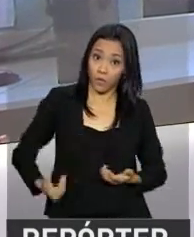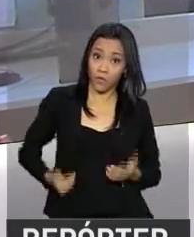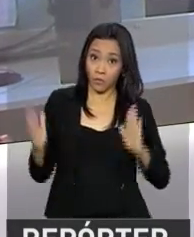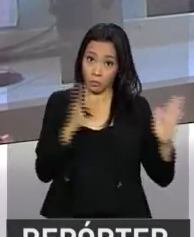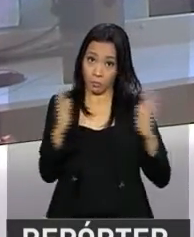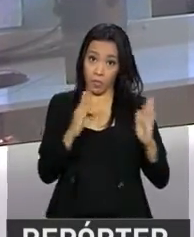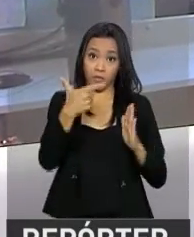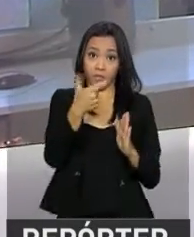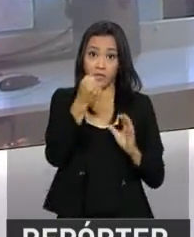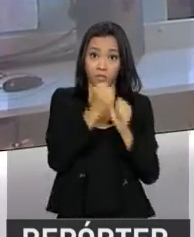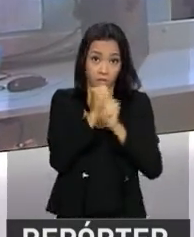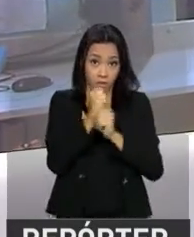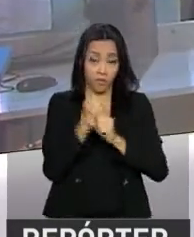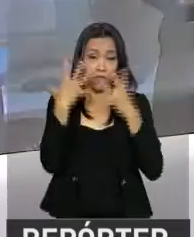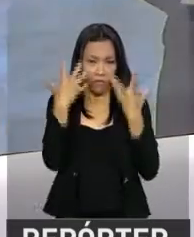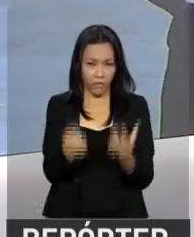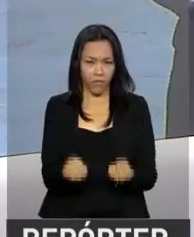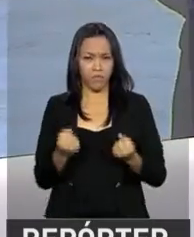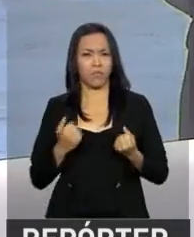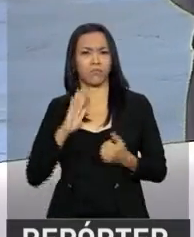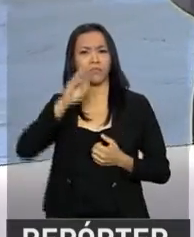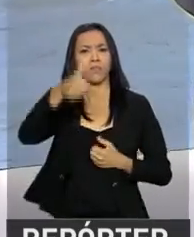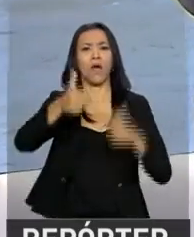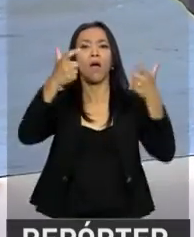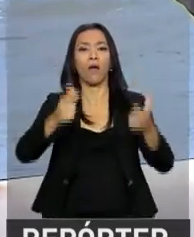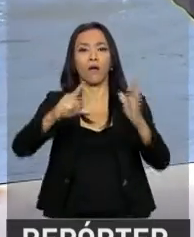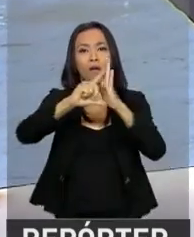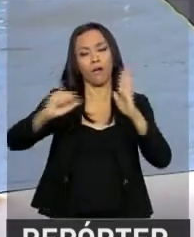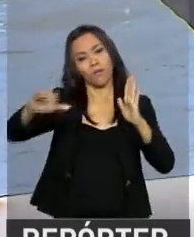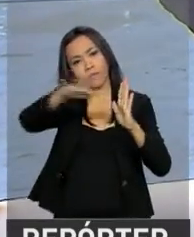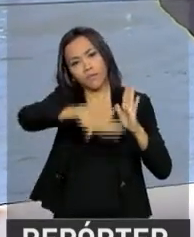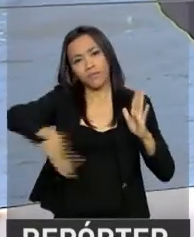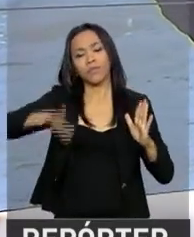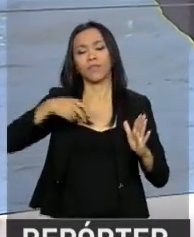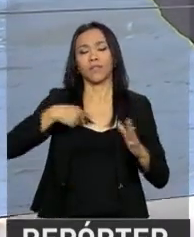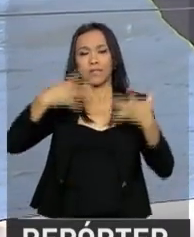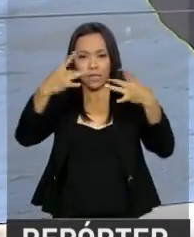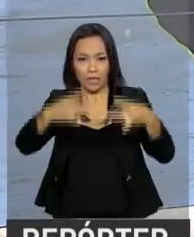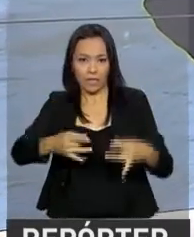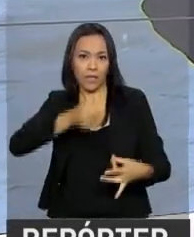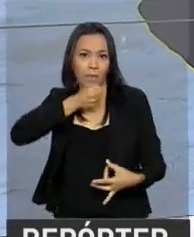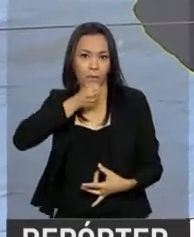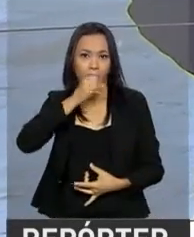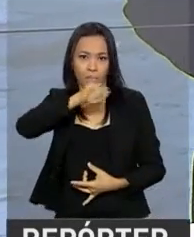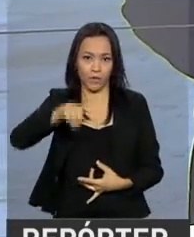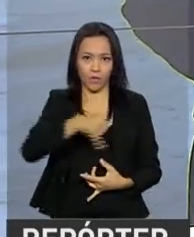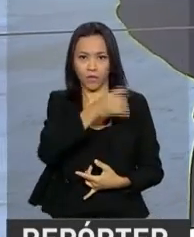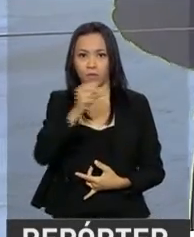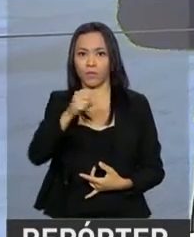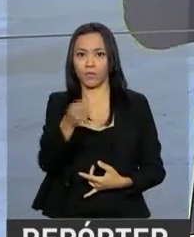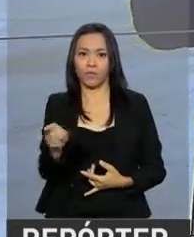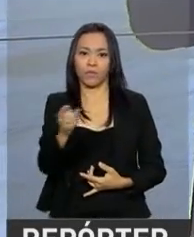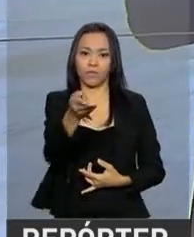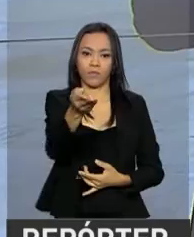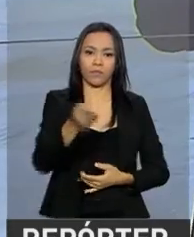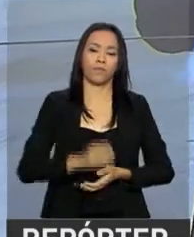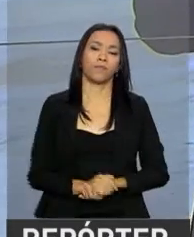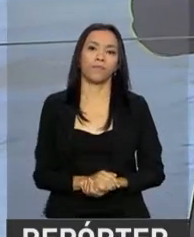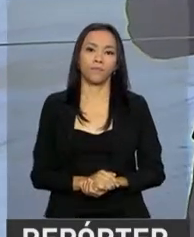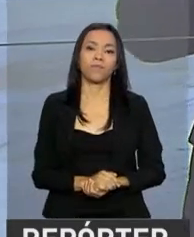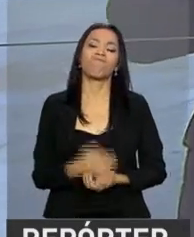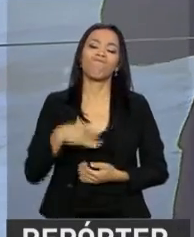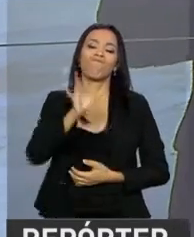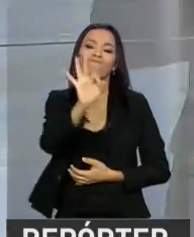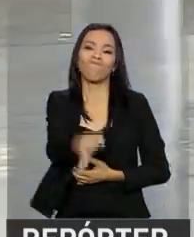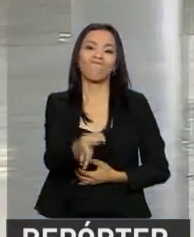anos. Vamos ao vivo ao Palácio do Planalto com o repórter João Pedro Neto, que tem as informações para a gente. João Pedro. Pois é, Luiz,